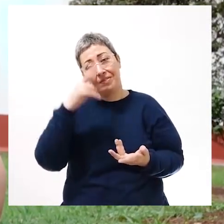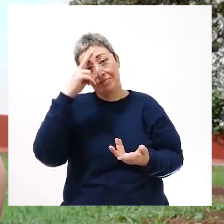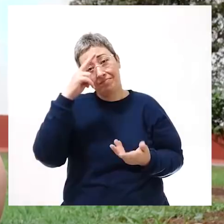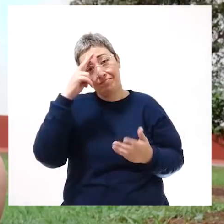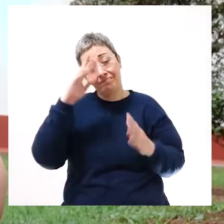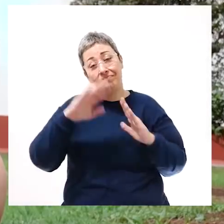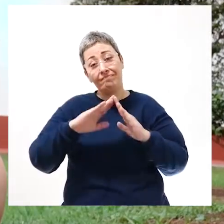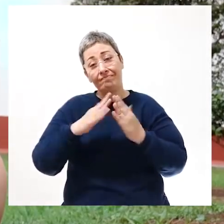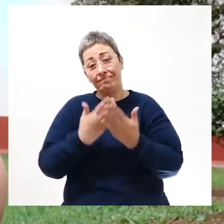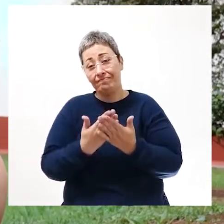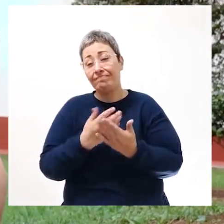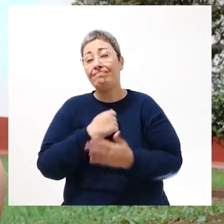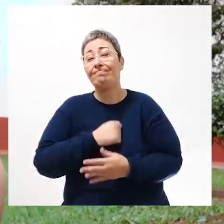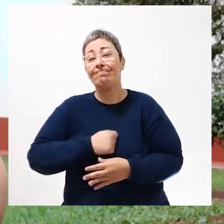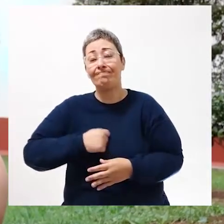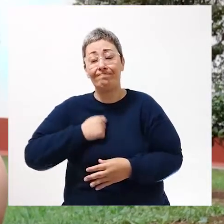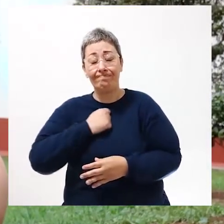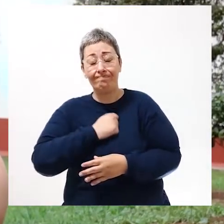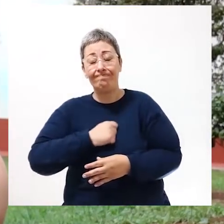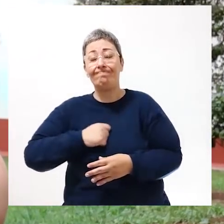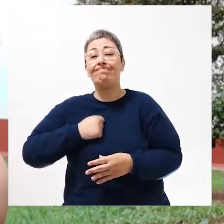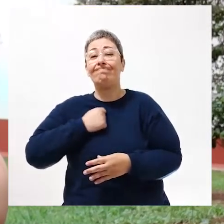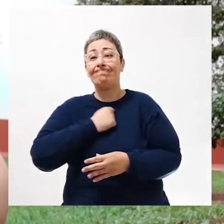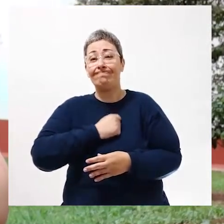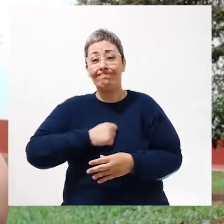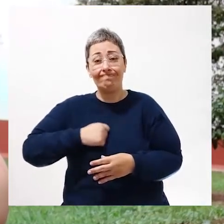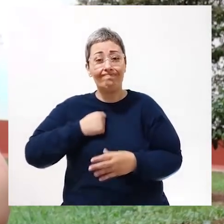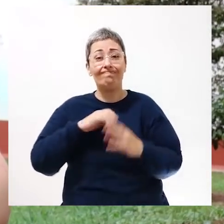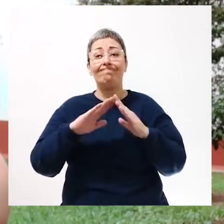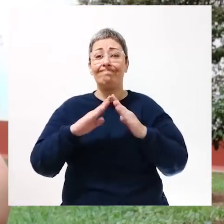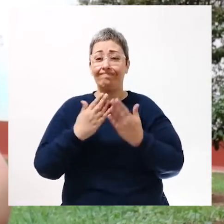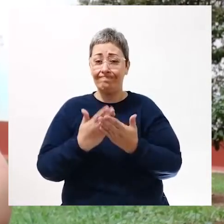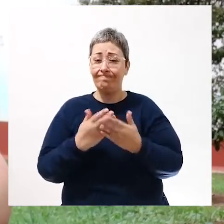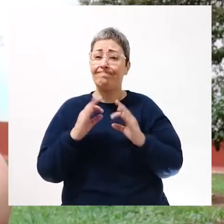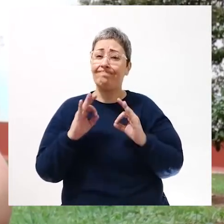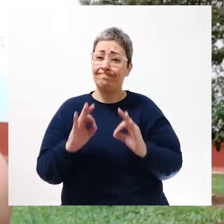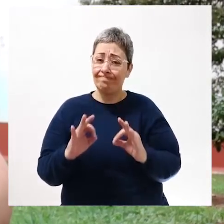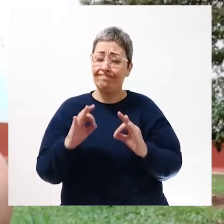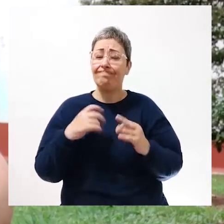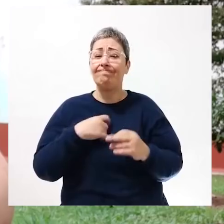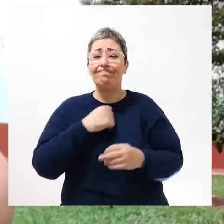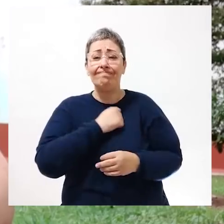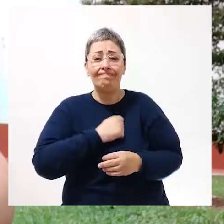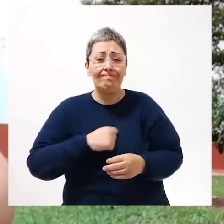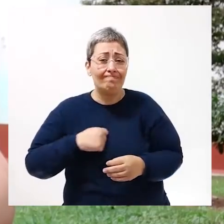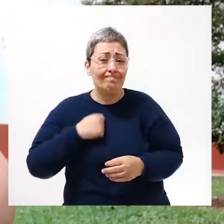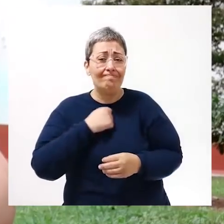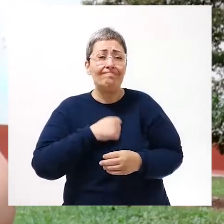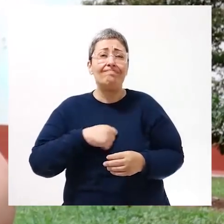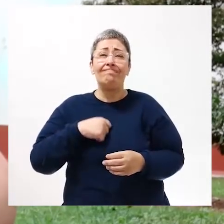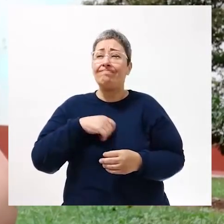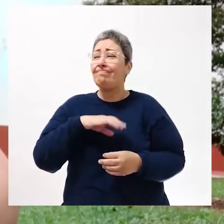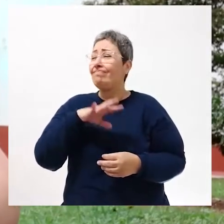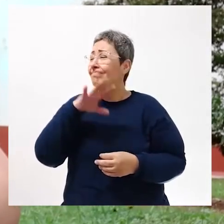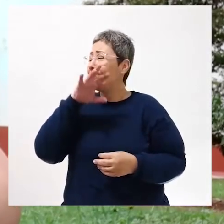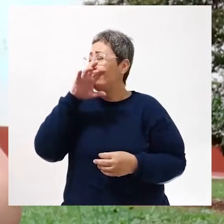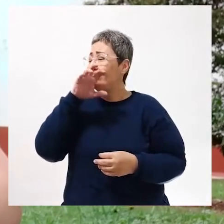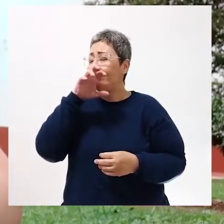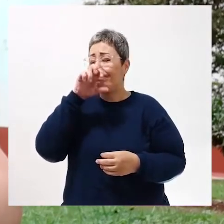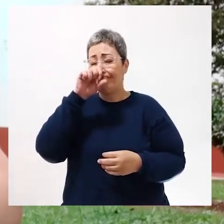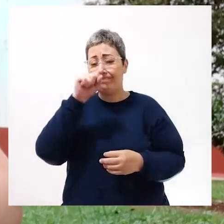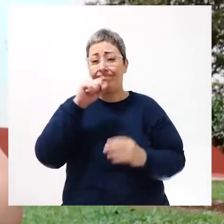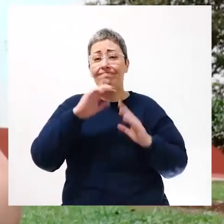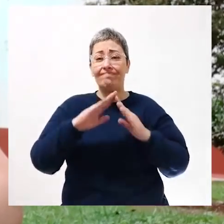E lembrando da escola, que saudade da escola, não é mesmo? Que saudade do cheiro